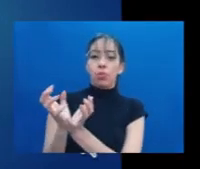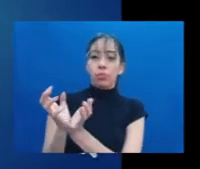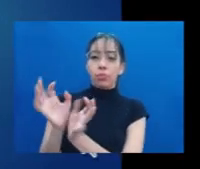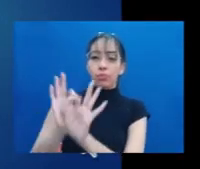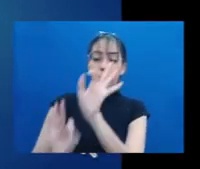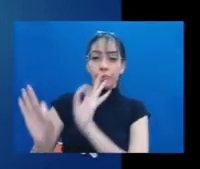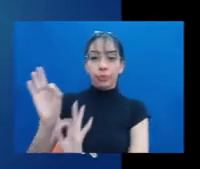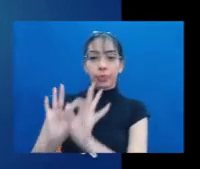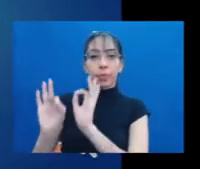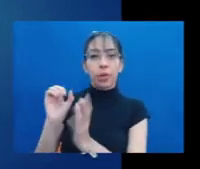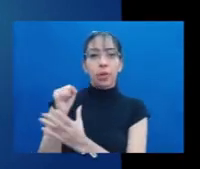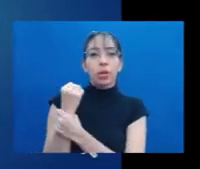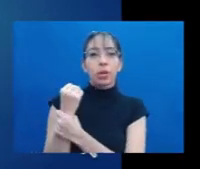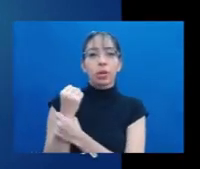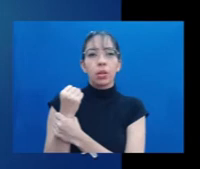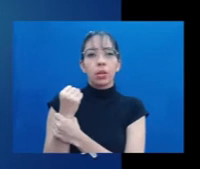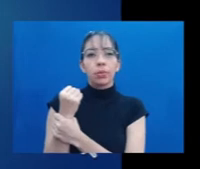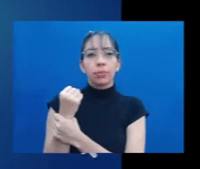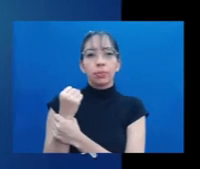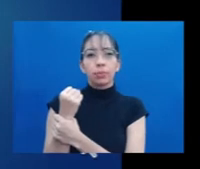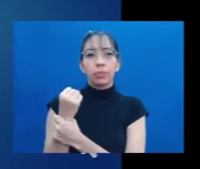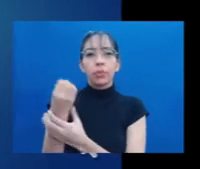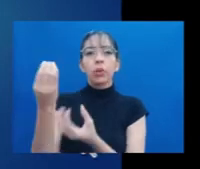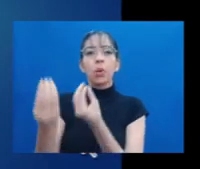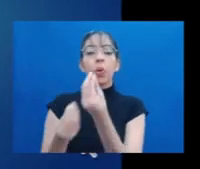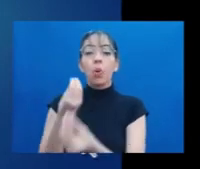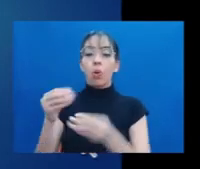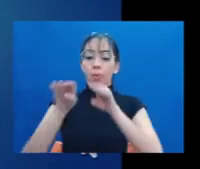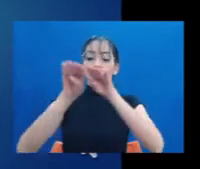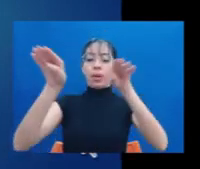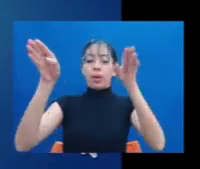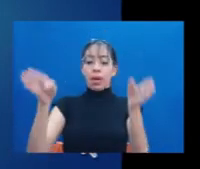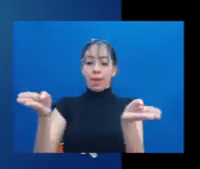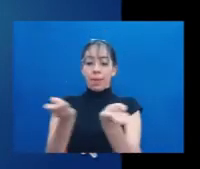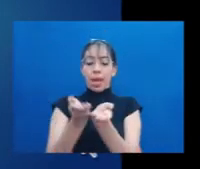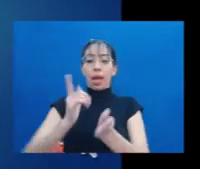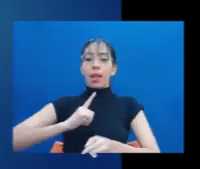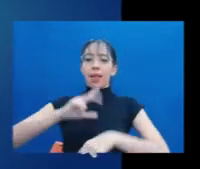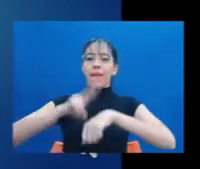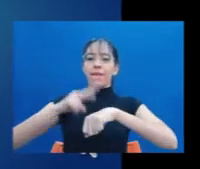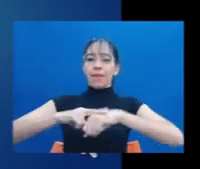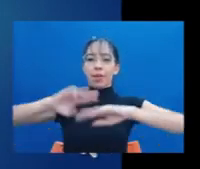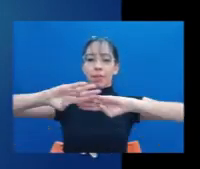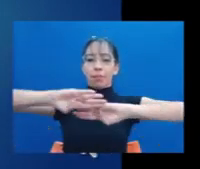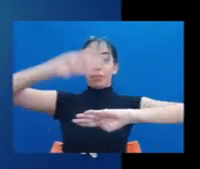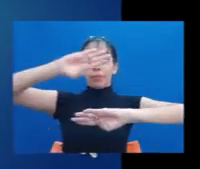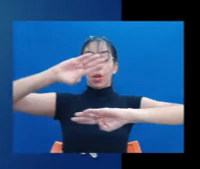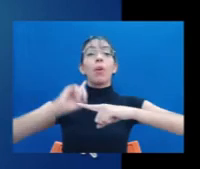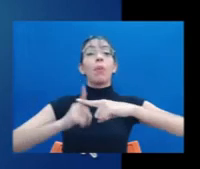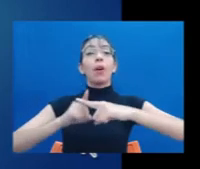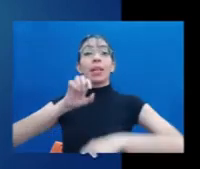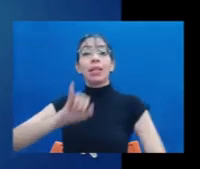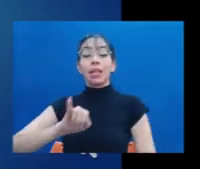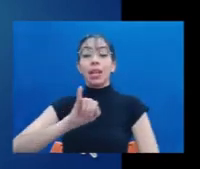capela de exaustão. Essa capela de exaustão tem que ser utilizada na manipulação da acrilamida, porque, como vocês viram, né, há um risco muito